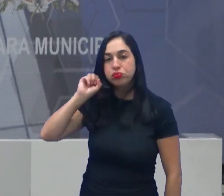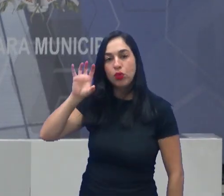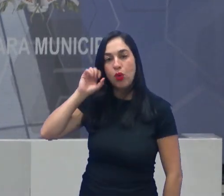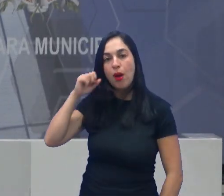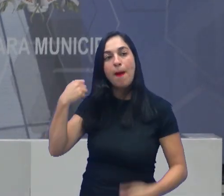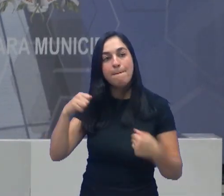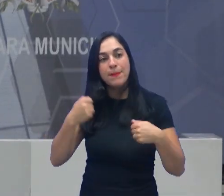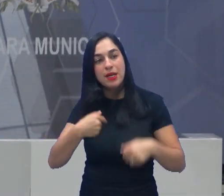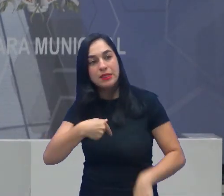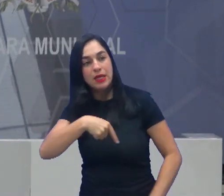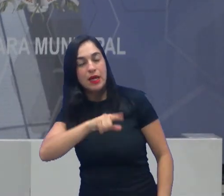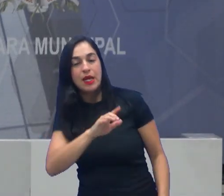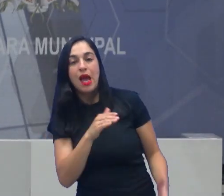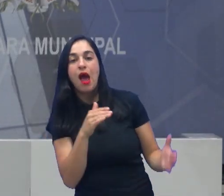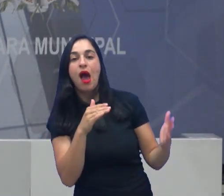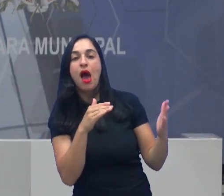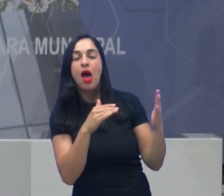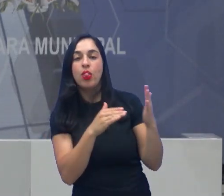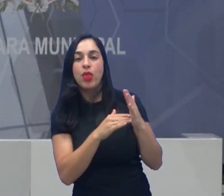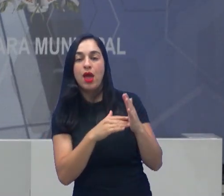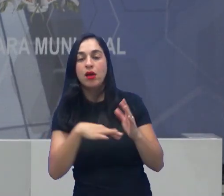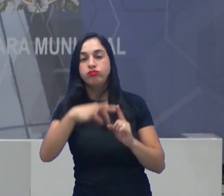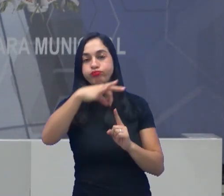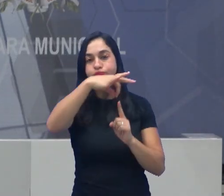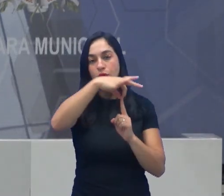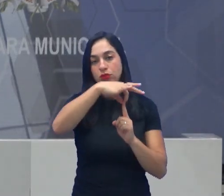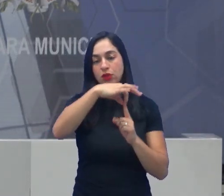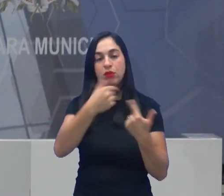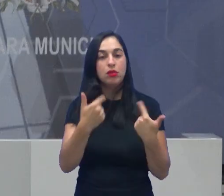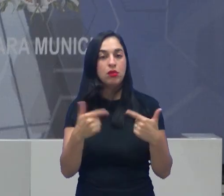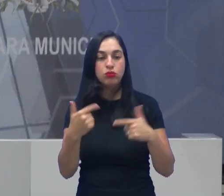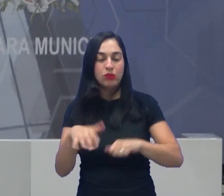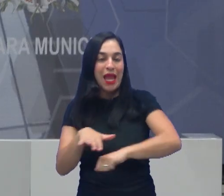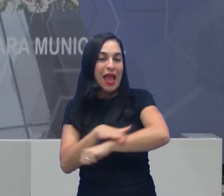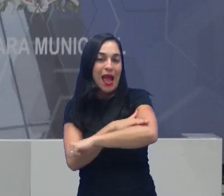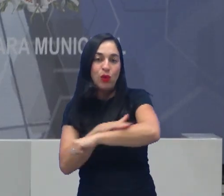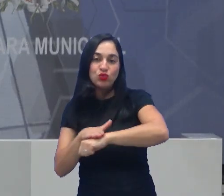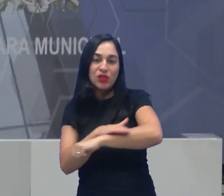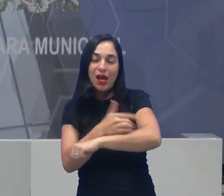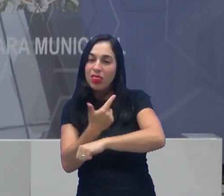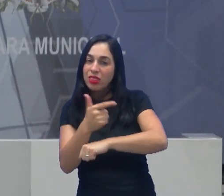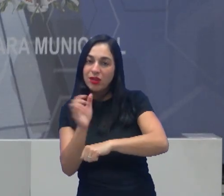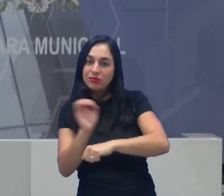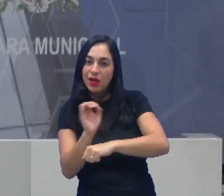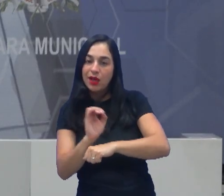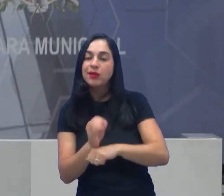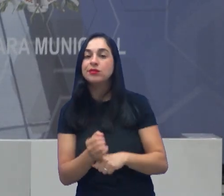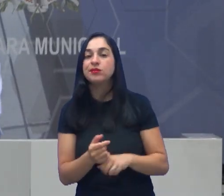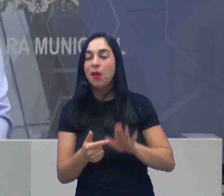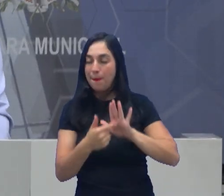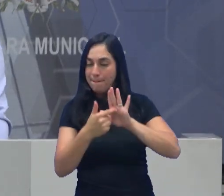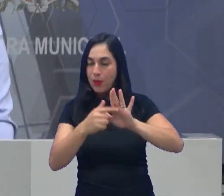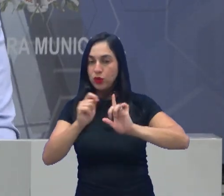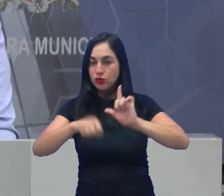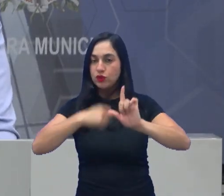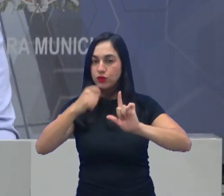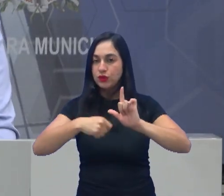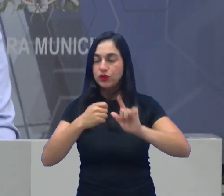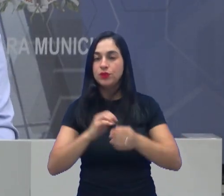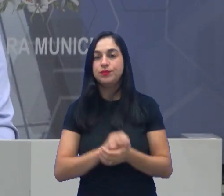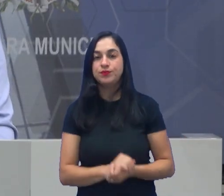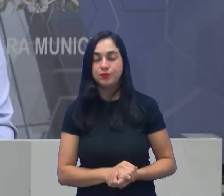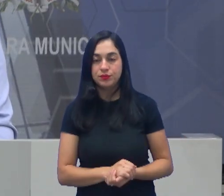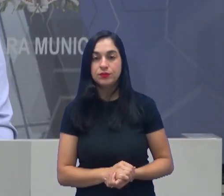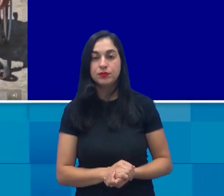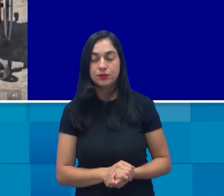de ônibus, a estrada não tem acostamento, não tem calçada, e ele se coloca em risco. Por favor, querido, pode colocar o vídeo. Para vocês a